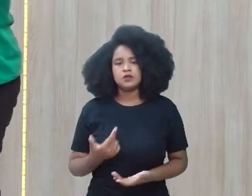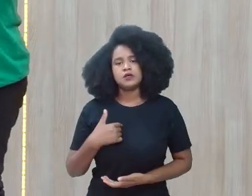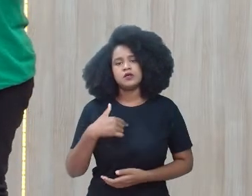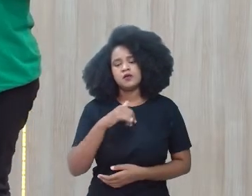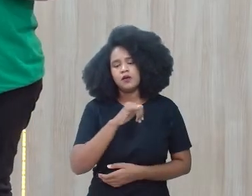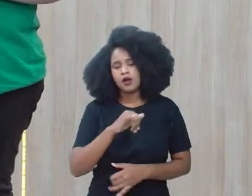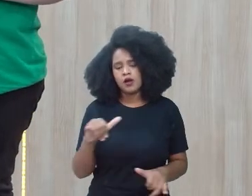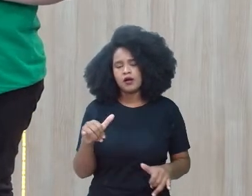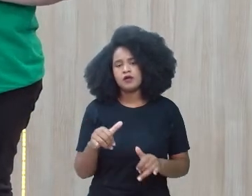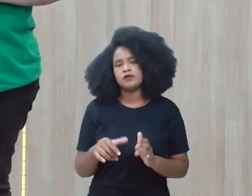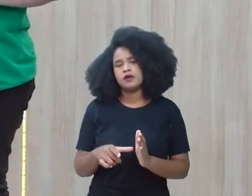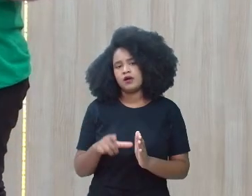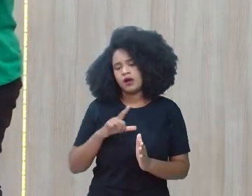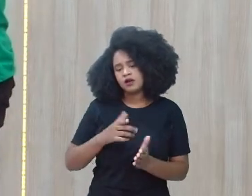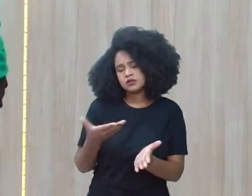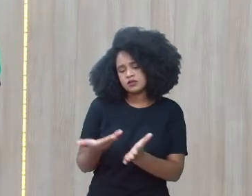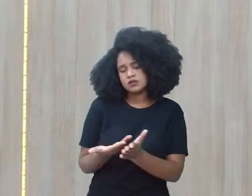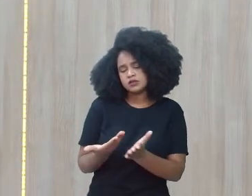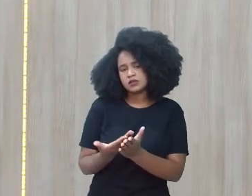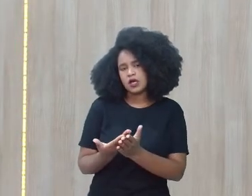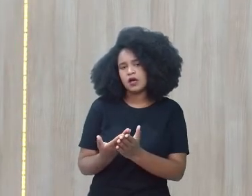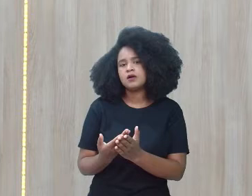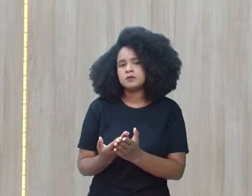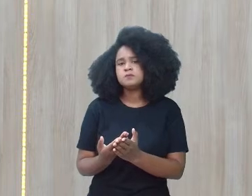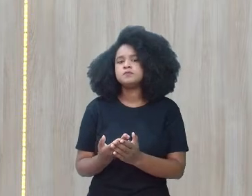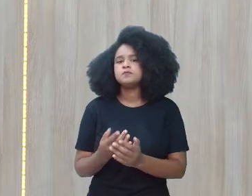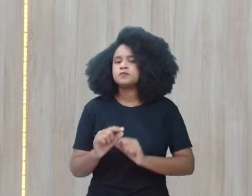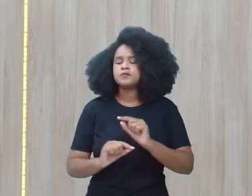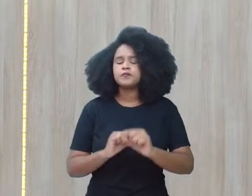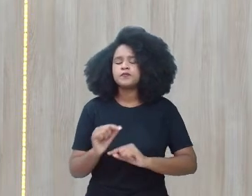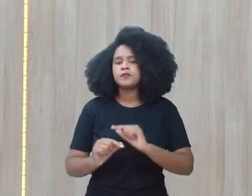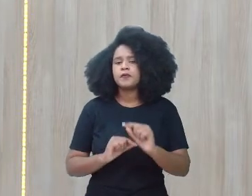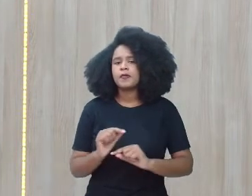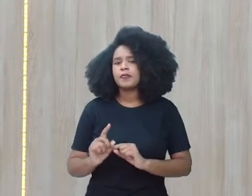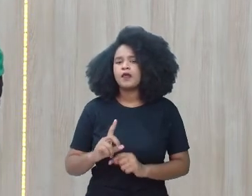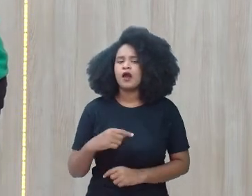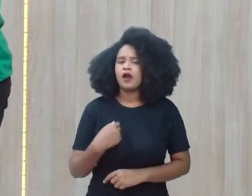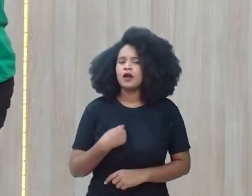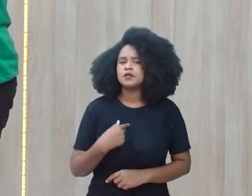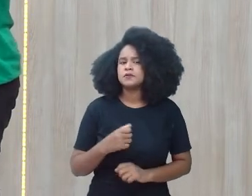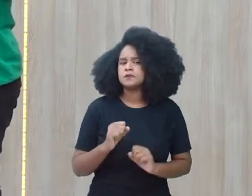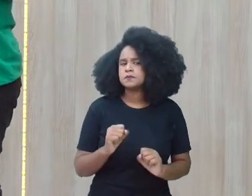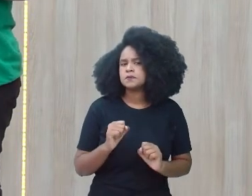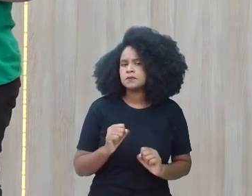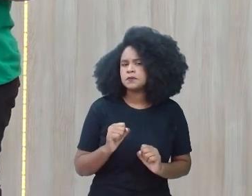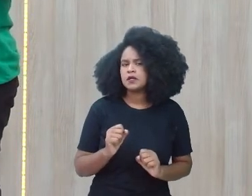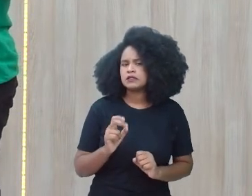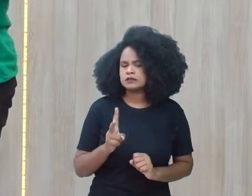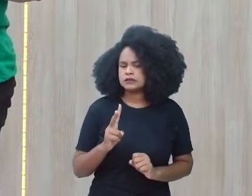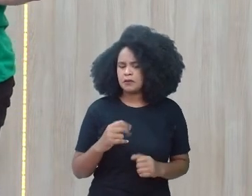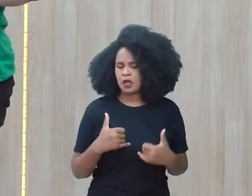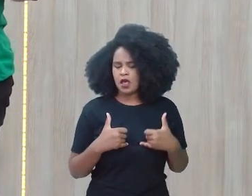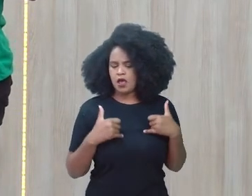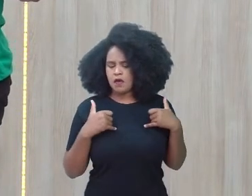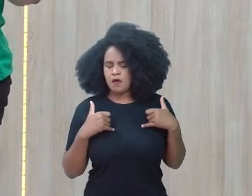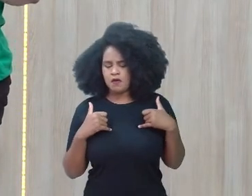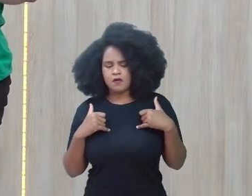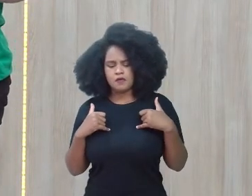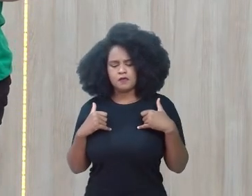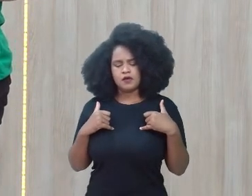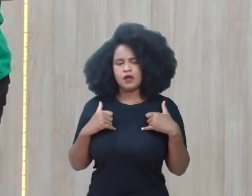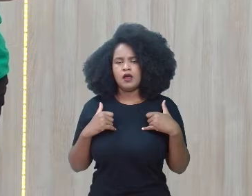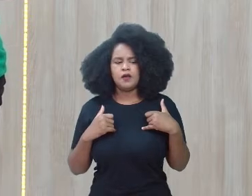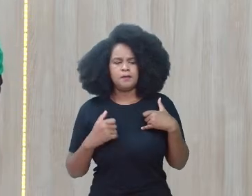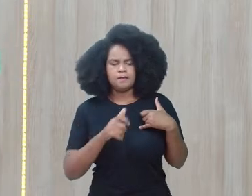outra aula, não é, sobre isso. Pensar, não é? Será que nós podemos alimentar tanto a ganância de não pensar